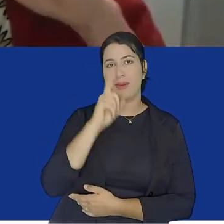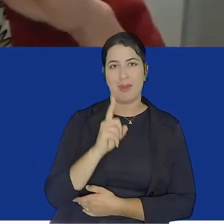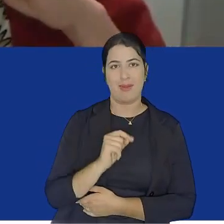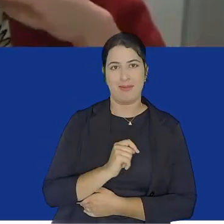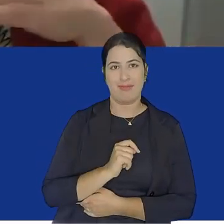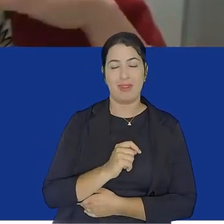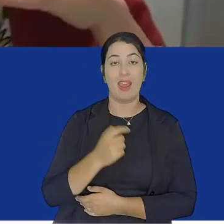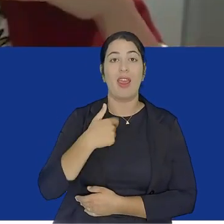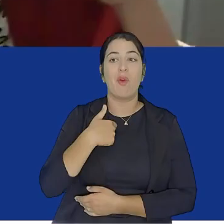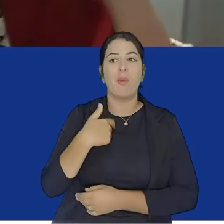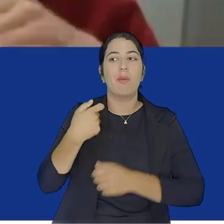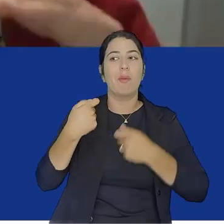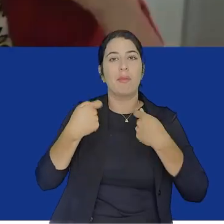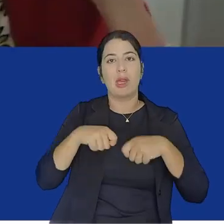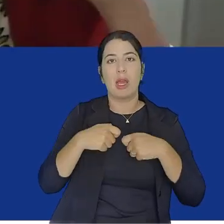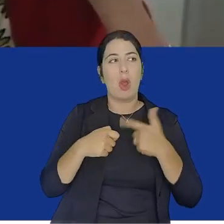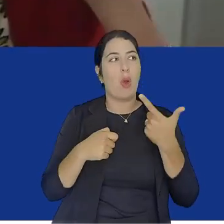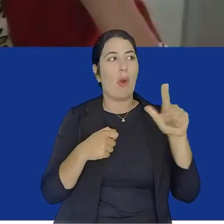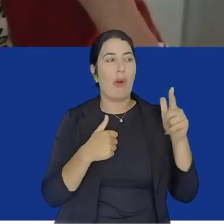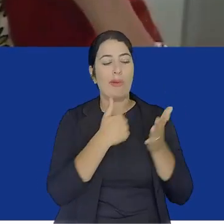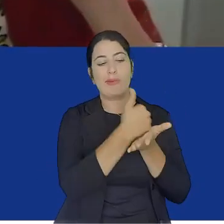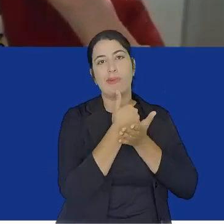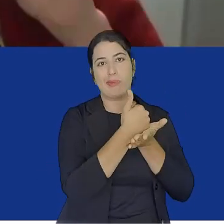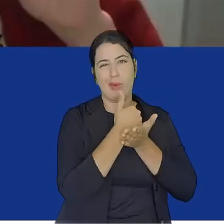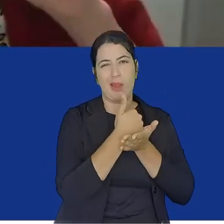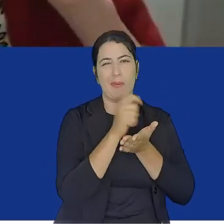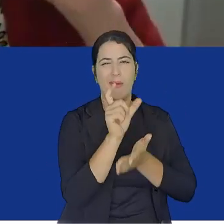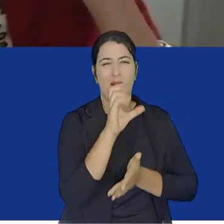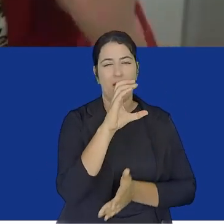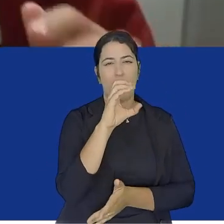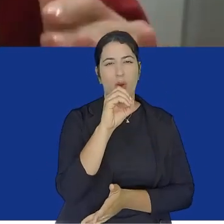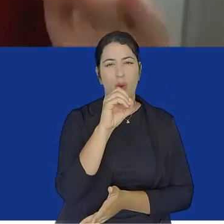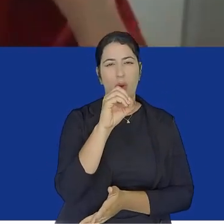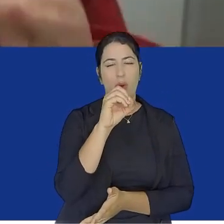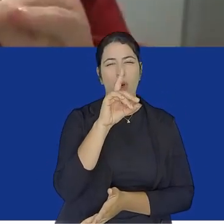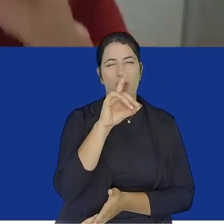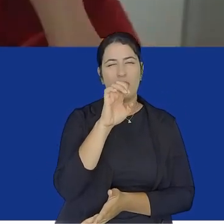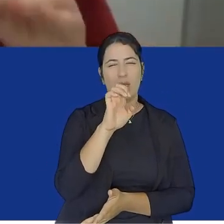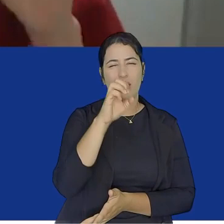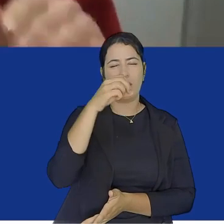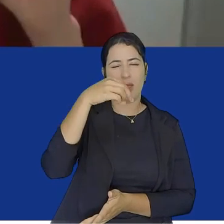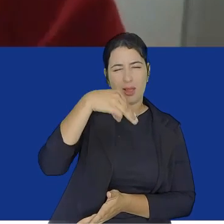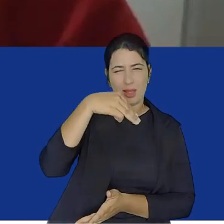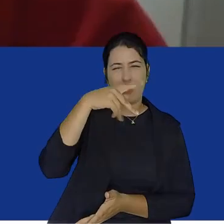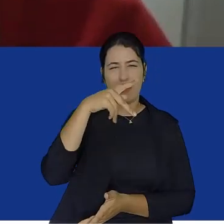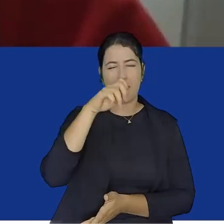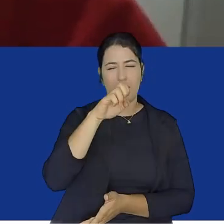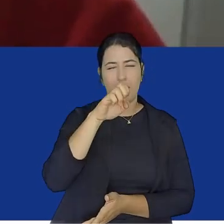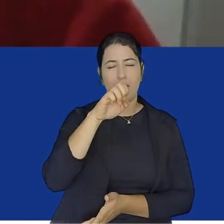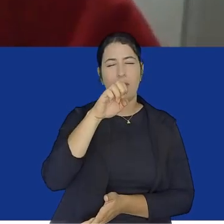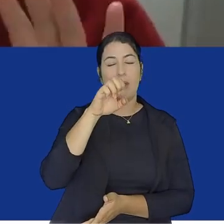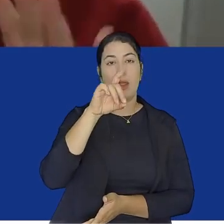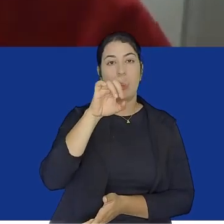tenho um lugar na codependência que é eu dormir e acordar, eu tô lá, grudada, querendo que as pessoas gostem de